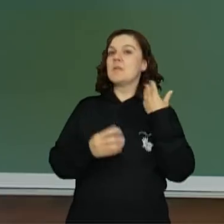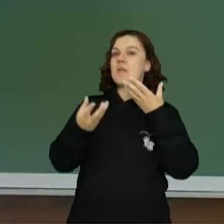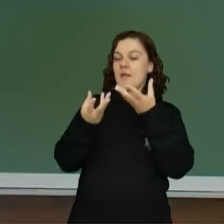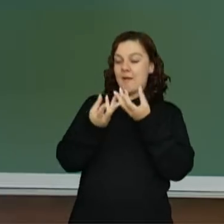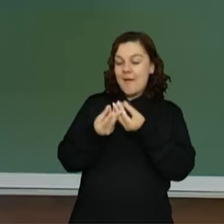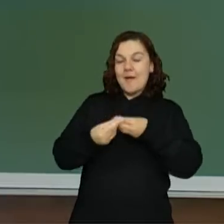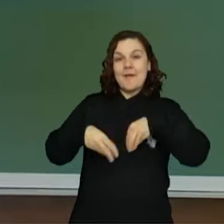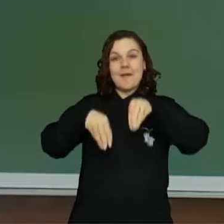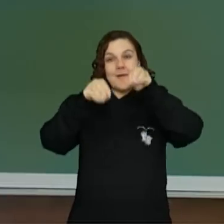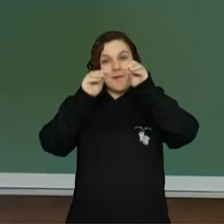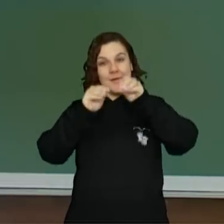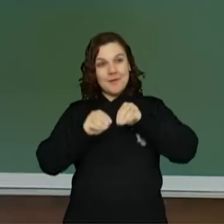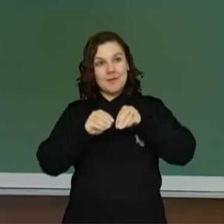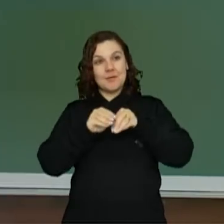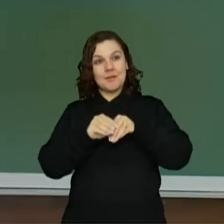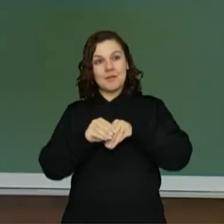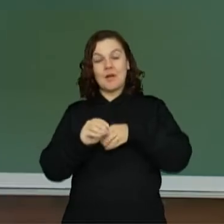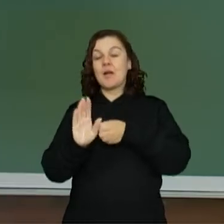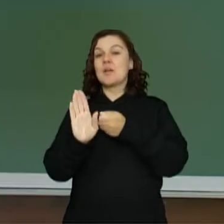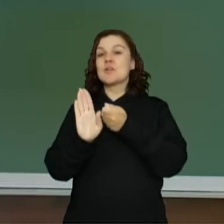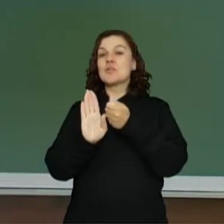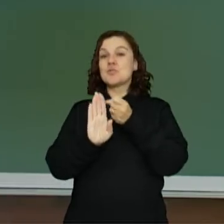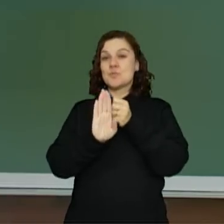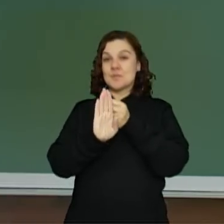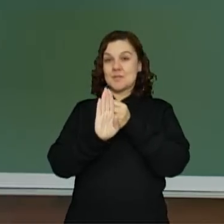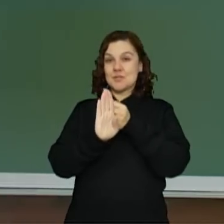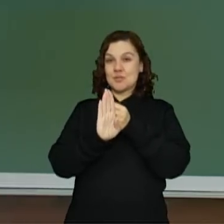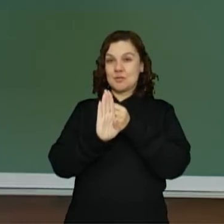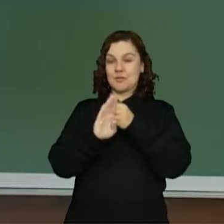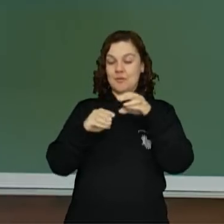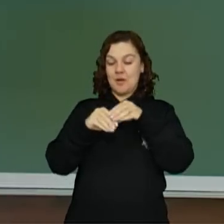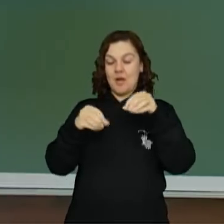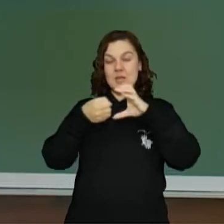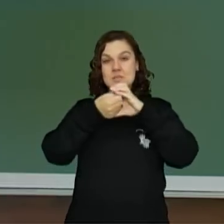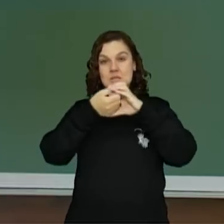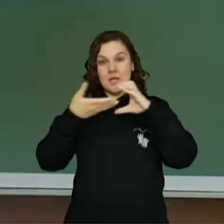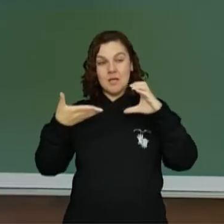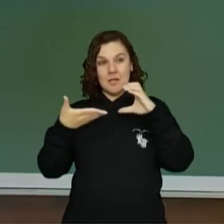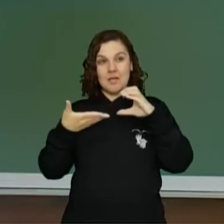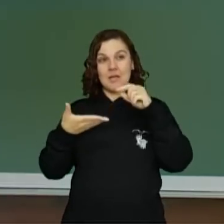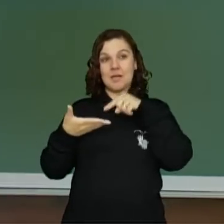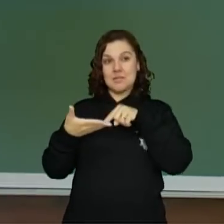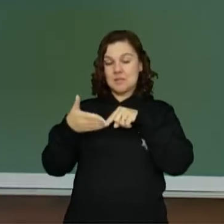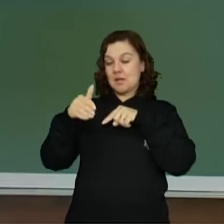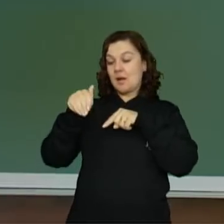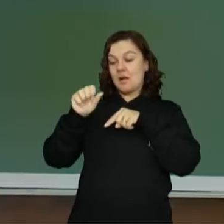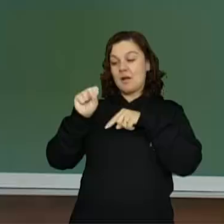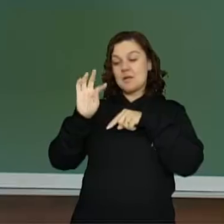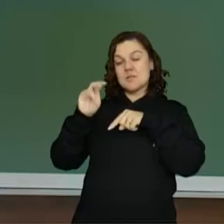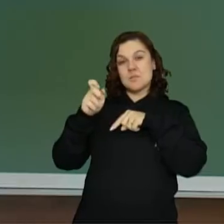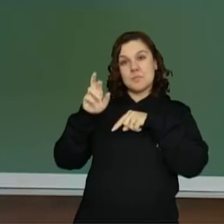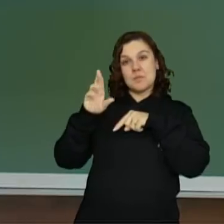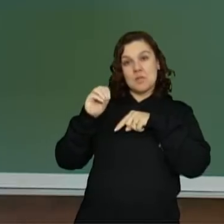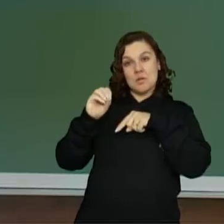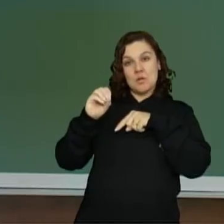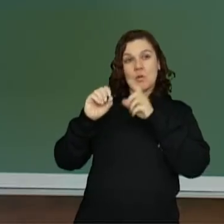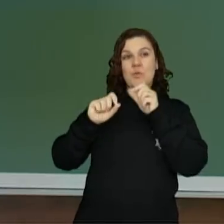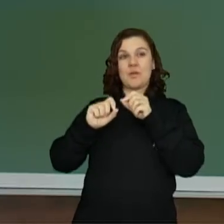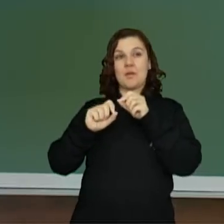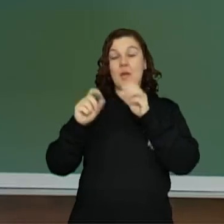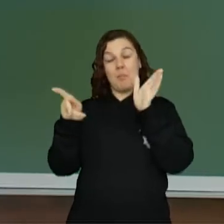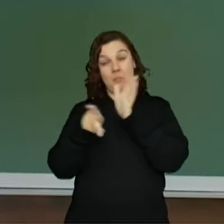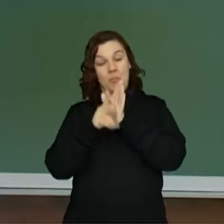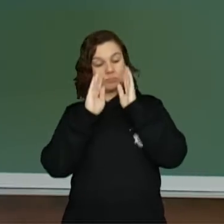Veludo, aqui o meu substantivo, áspero, caracteriza, né, a palavra áspero caracteriza o